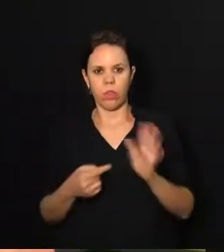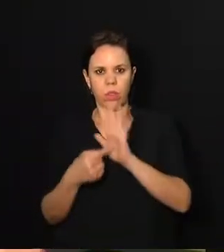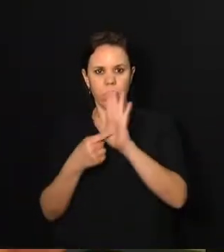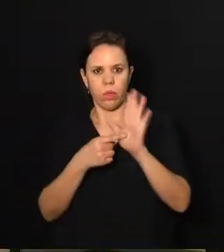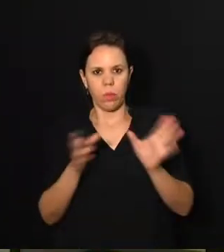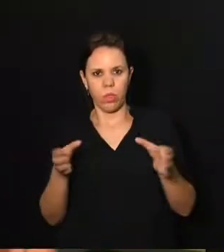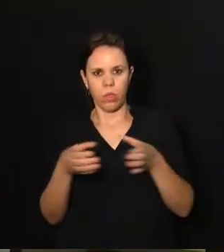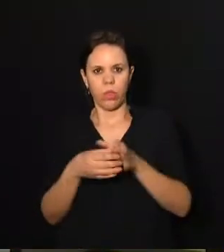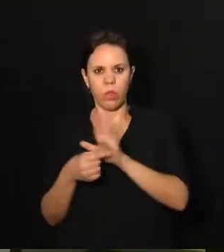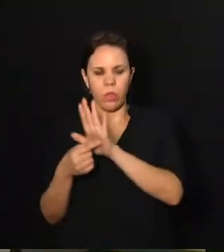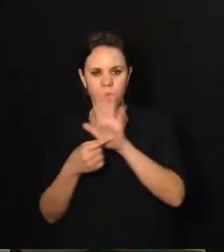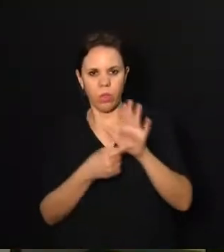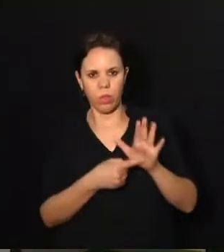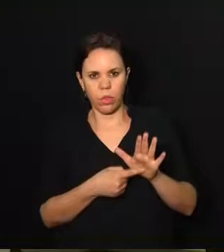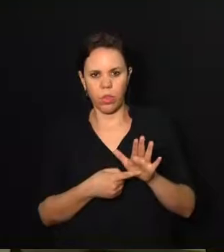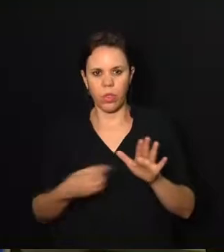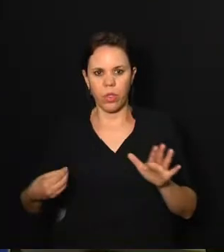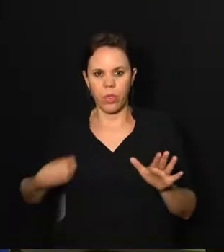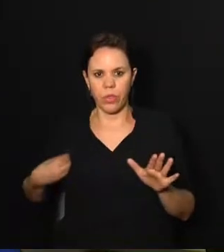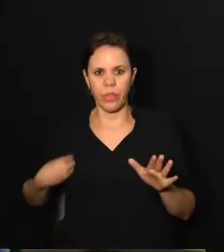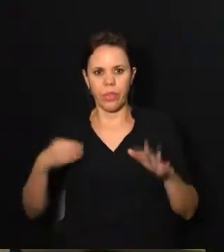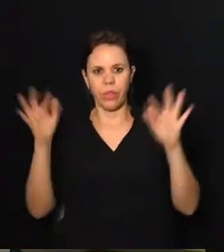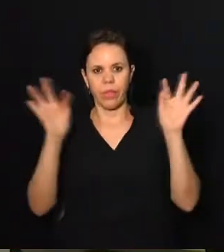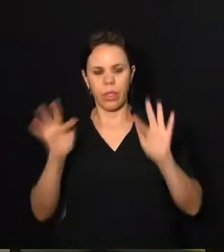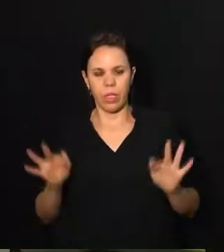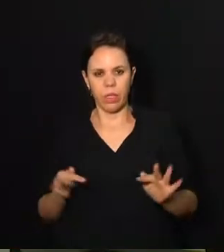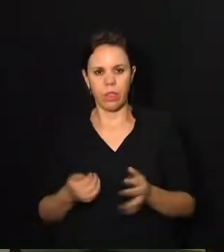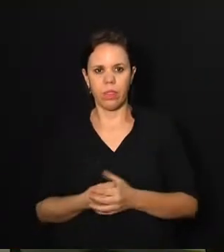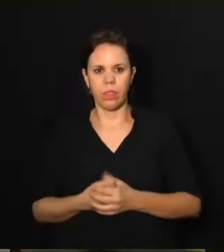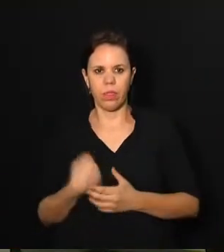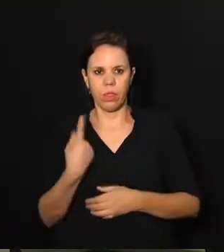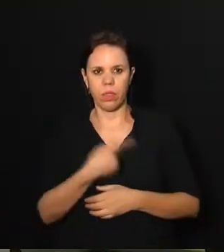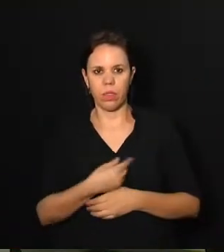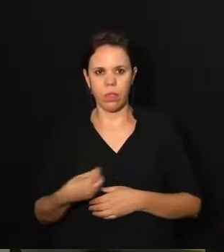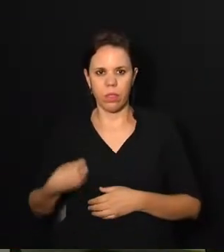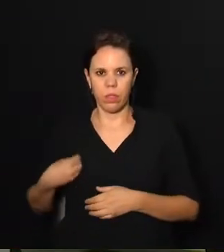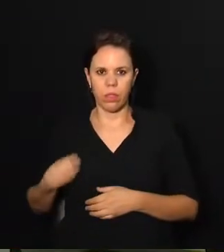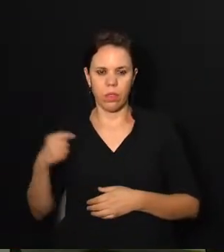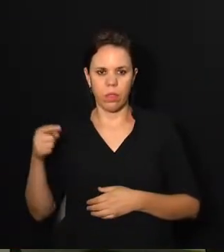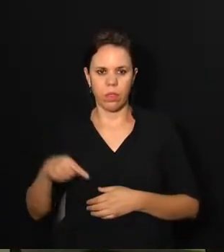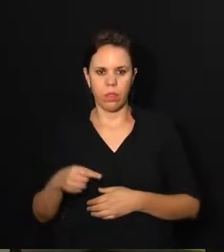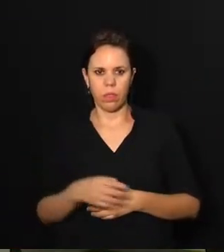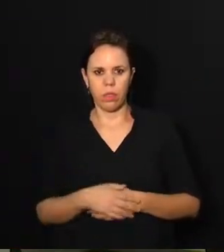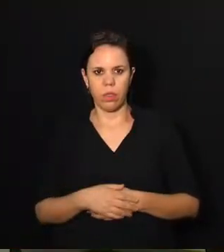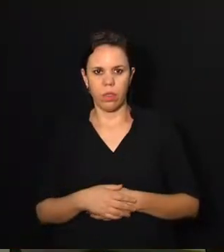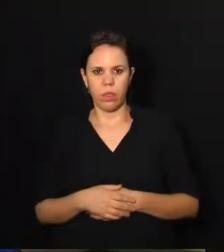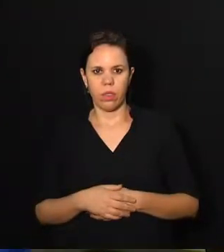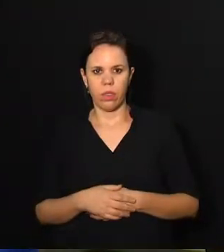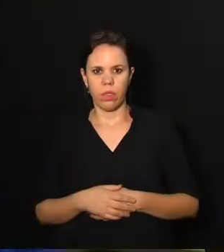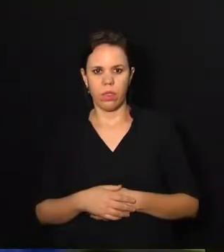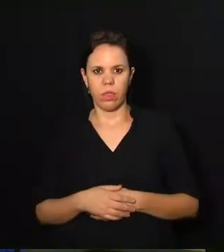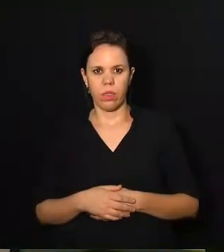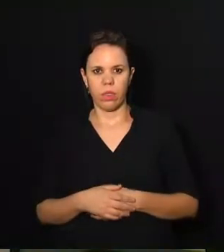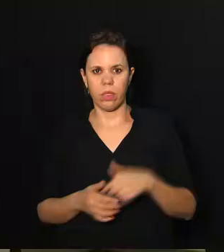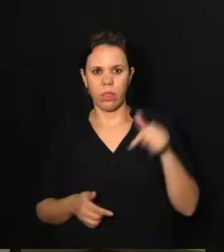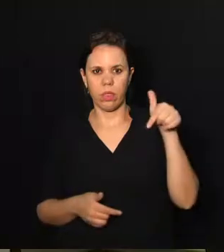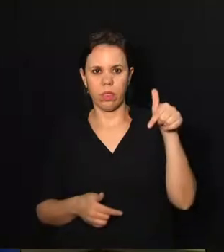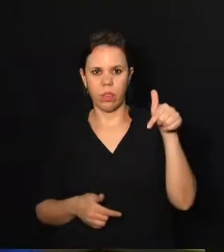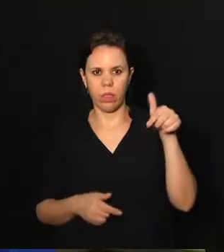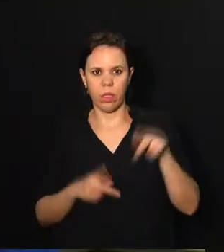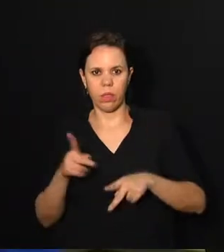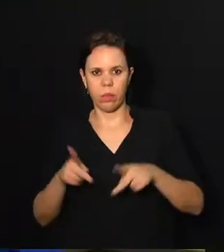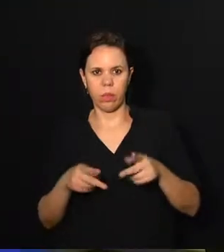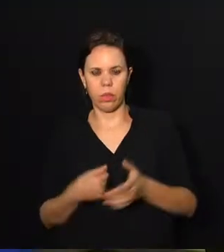meu grupo, né, o Grupo Viva Feliz, né? Nós estamos aqui em 3, 6, 7